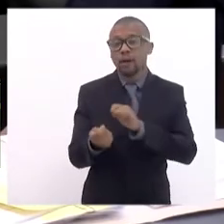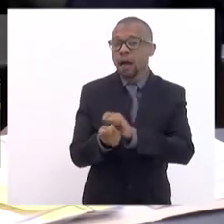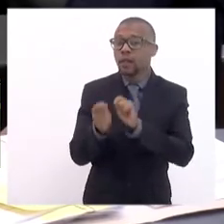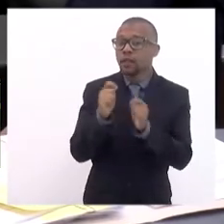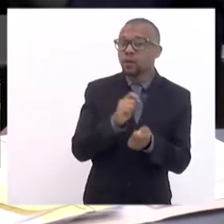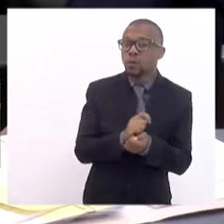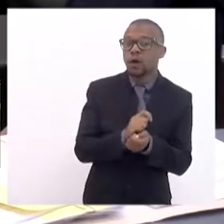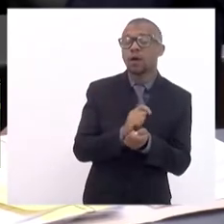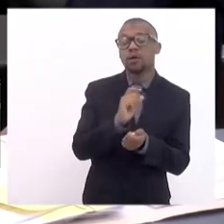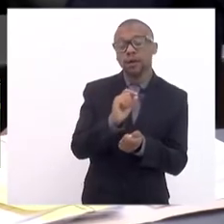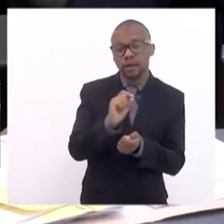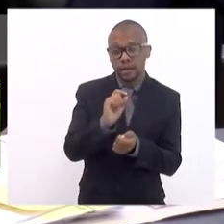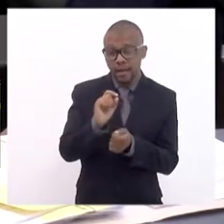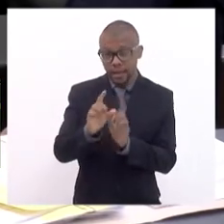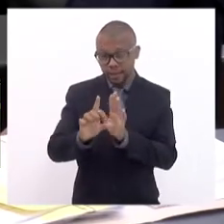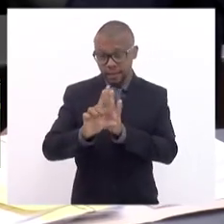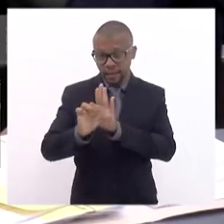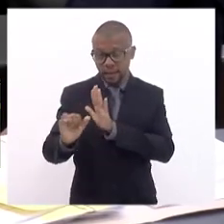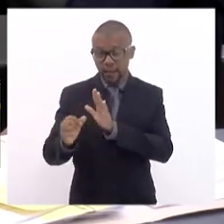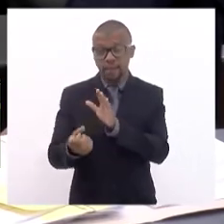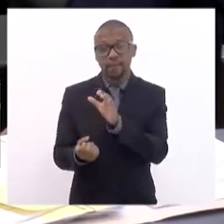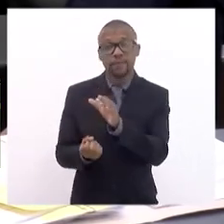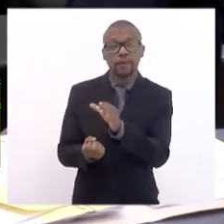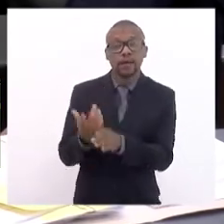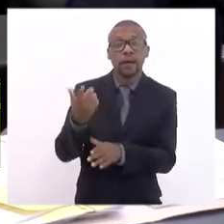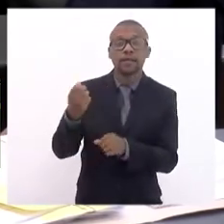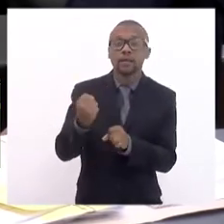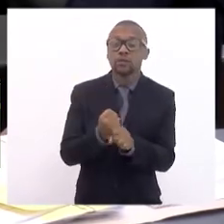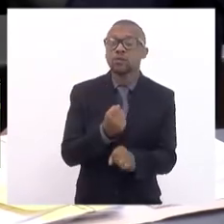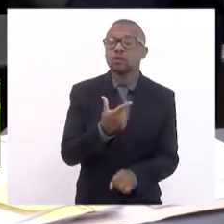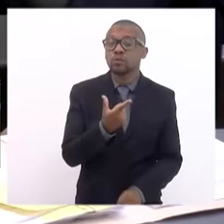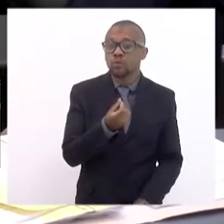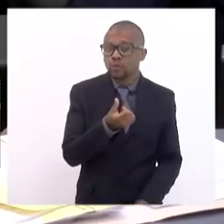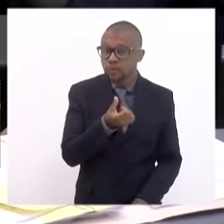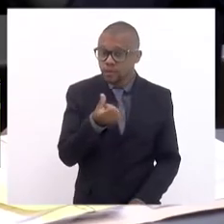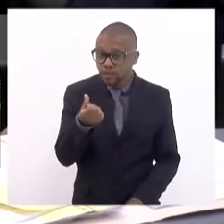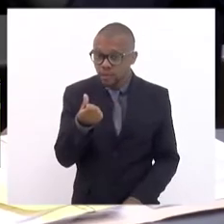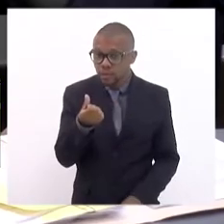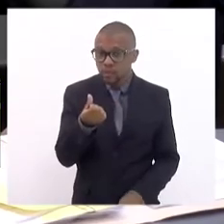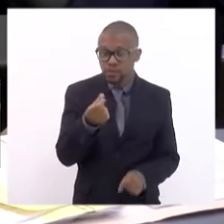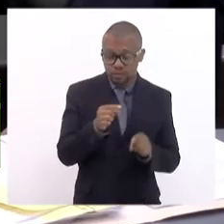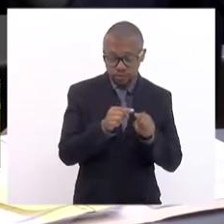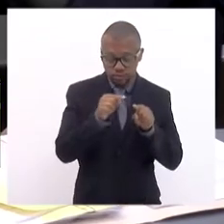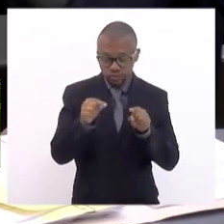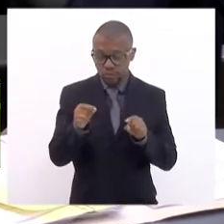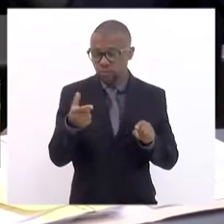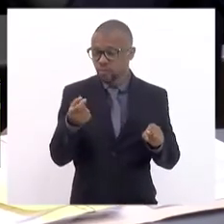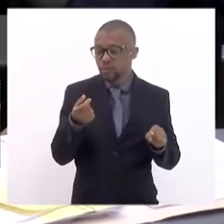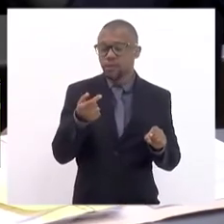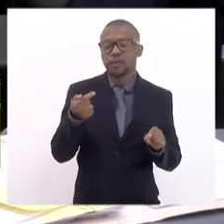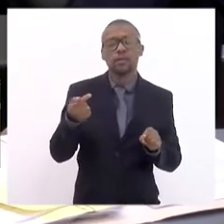embora seja uma lei de 2016, em 2017 veio o regime de recuperação fiscal,